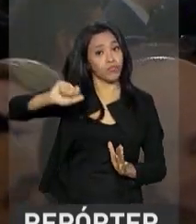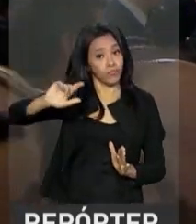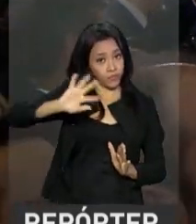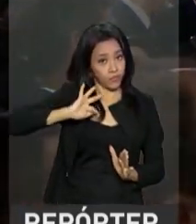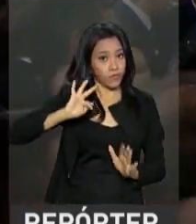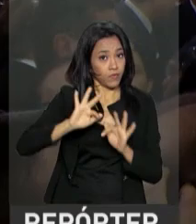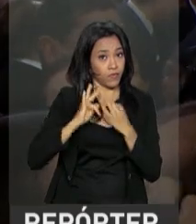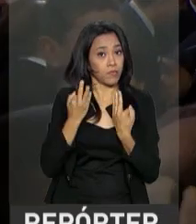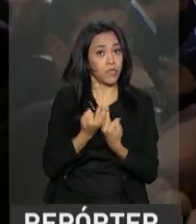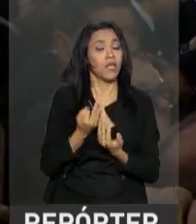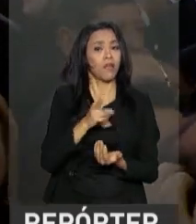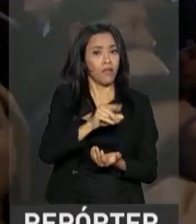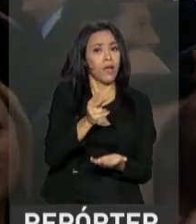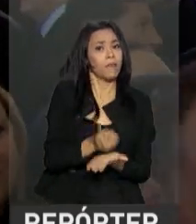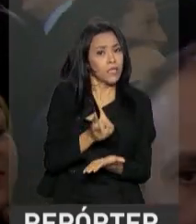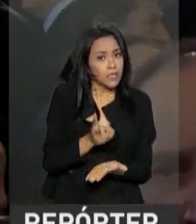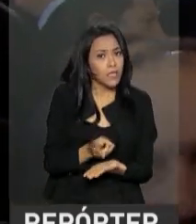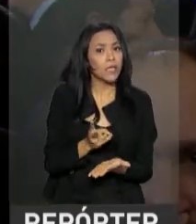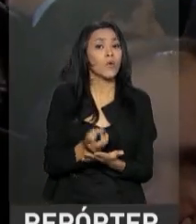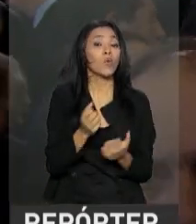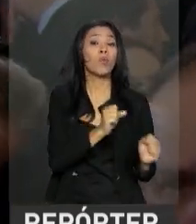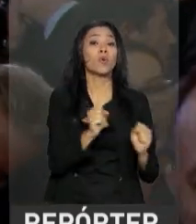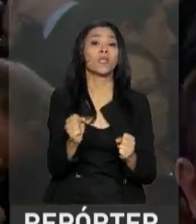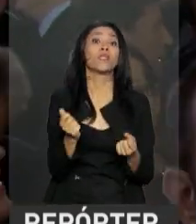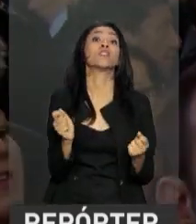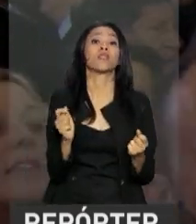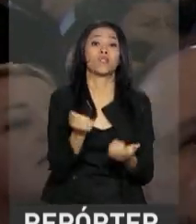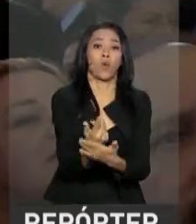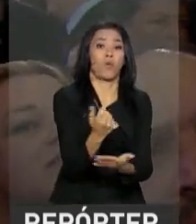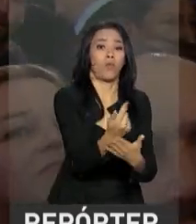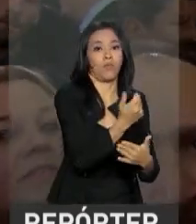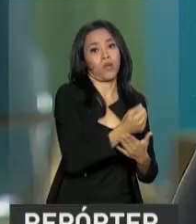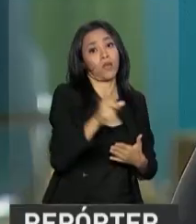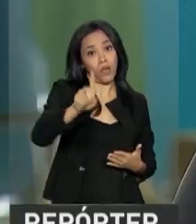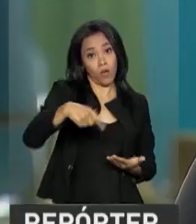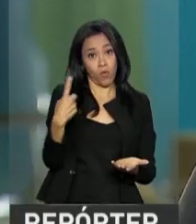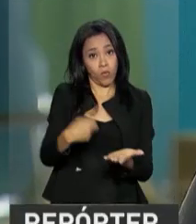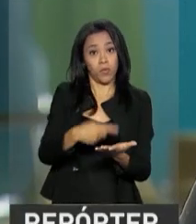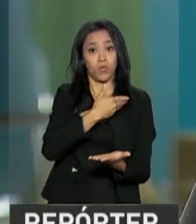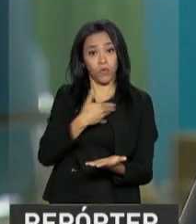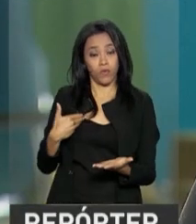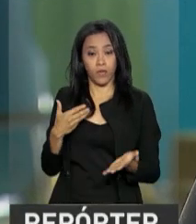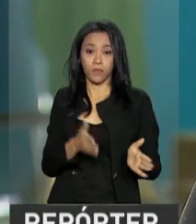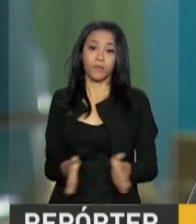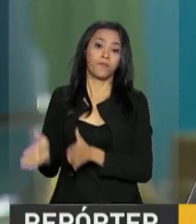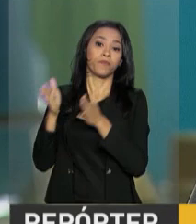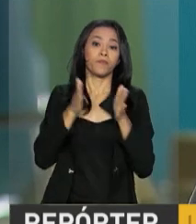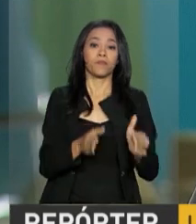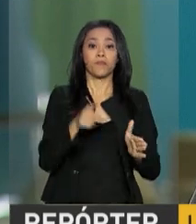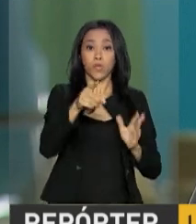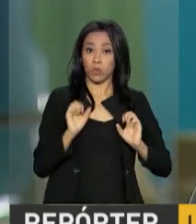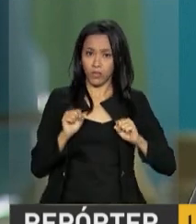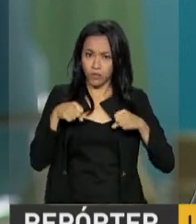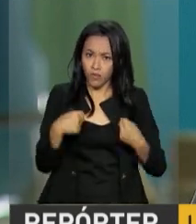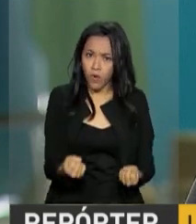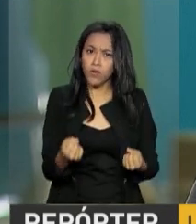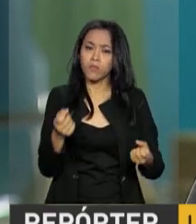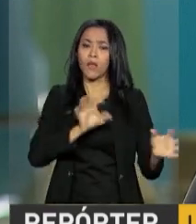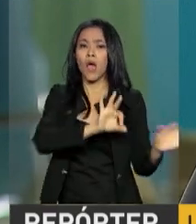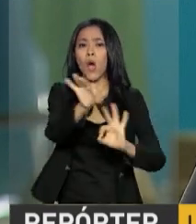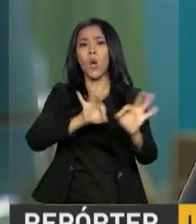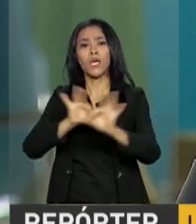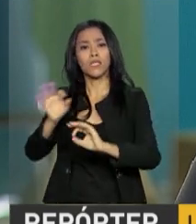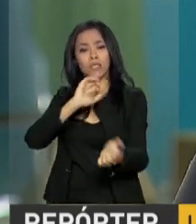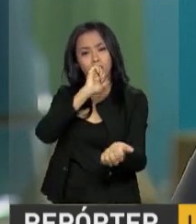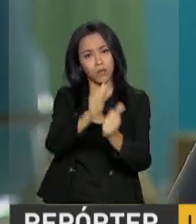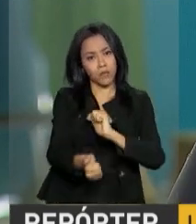deverá manter-se por meio de compra e esse é o compromisso o governo os esforços para realizar a olimpíada do rio de janeiro